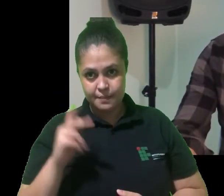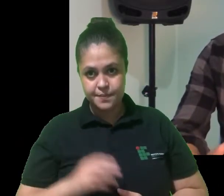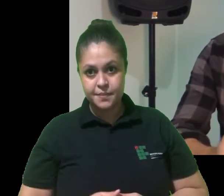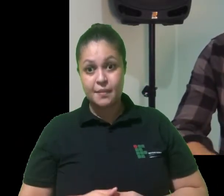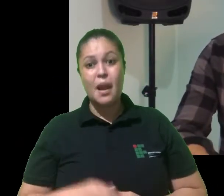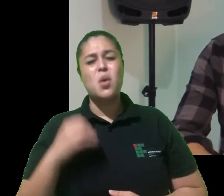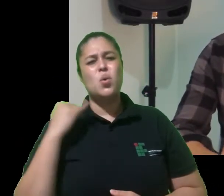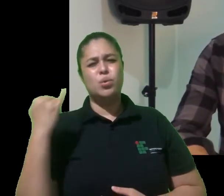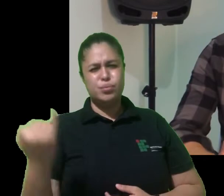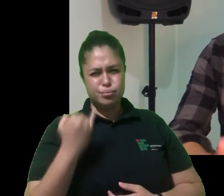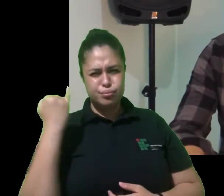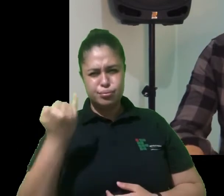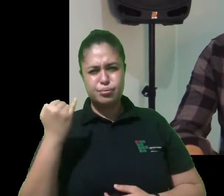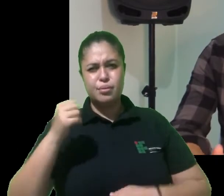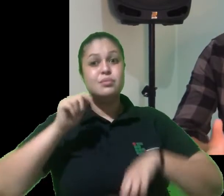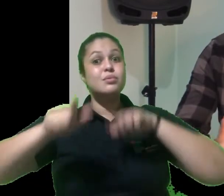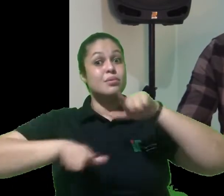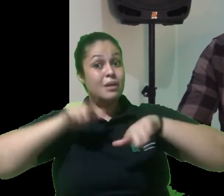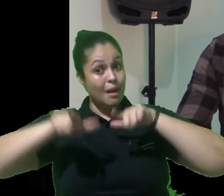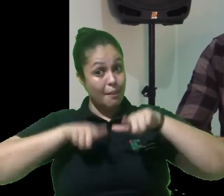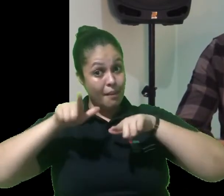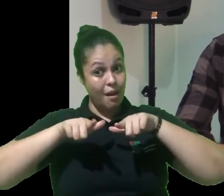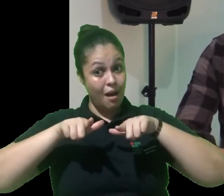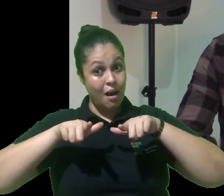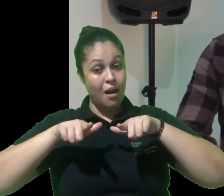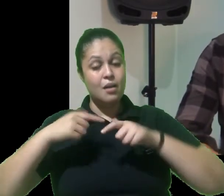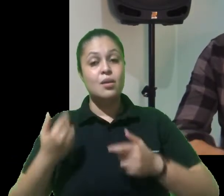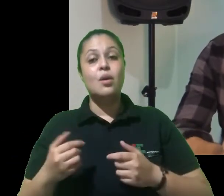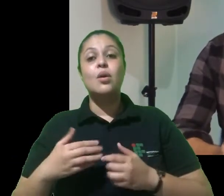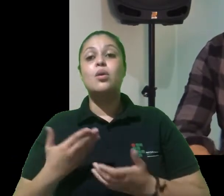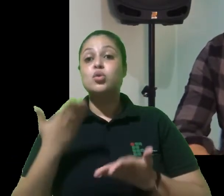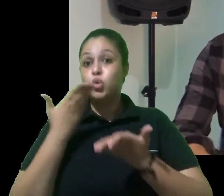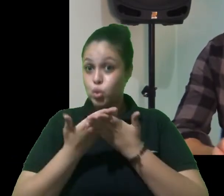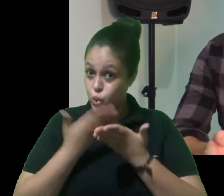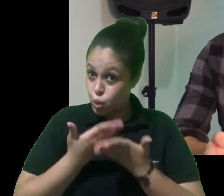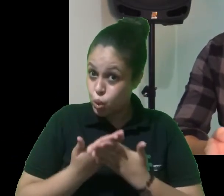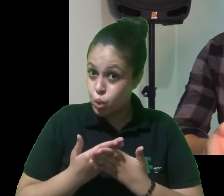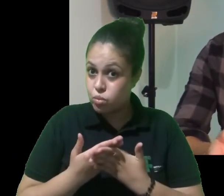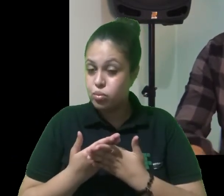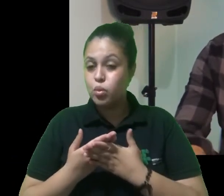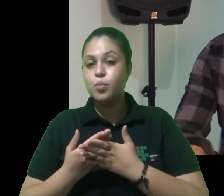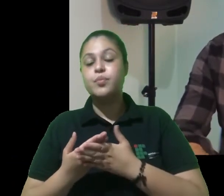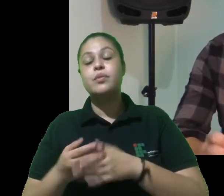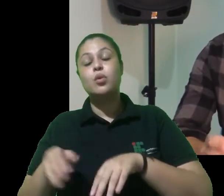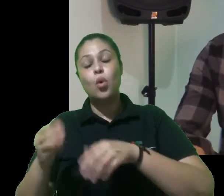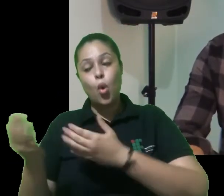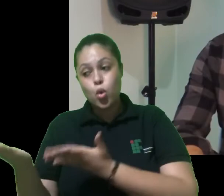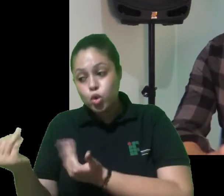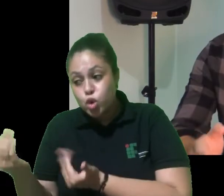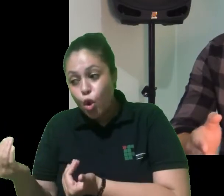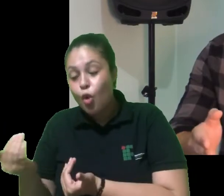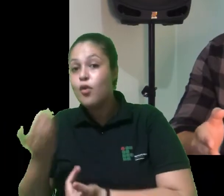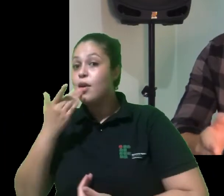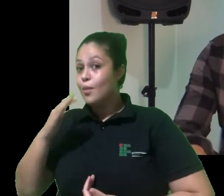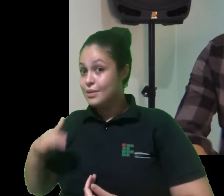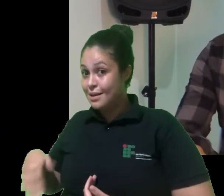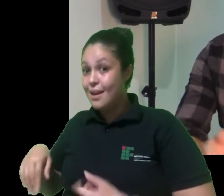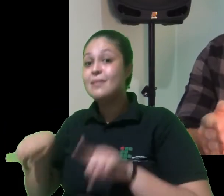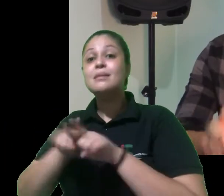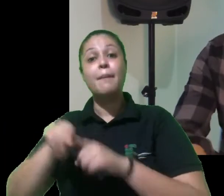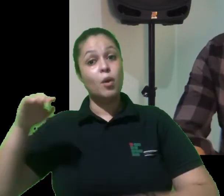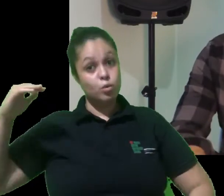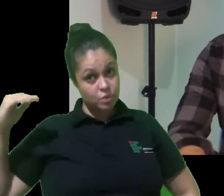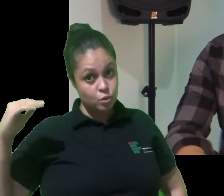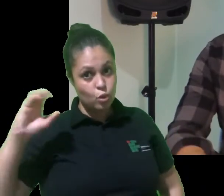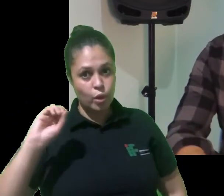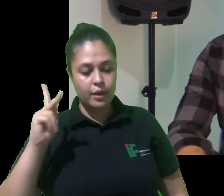Tudo bem? Isso é muito importante no trabalho acadêmico e no trabalho com os jovens, com as